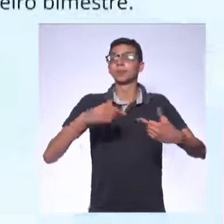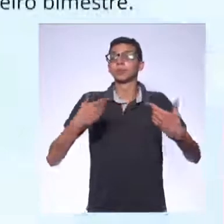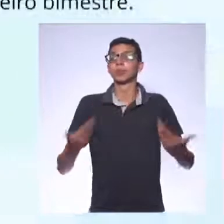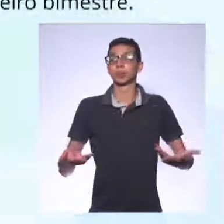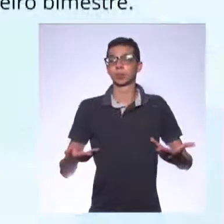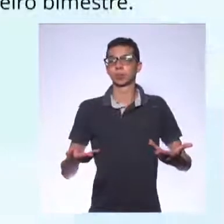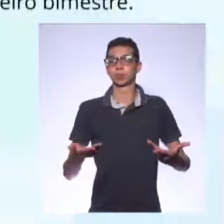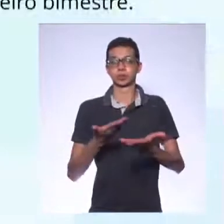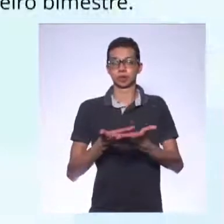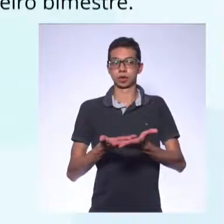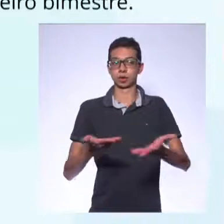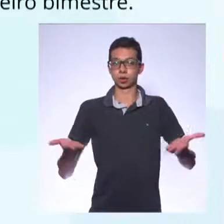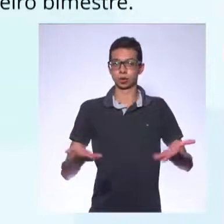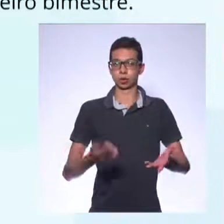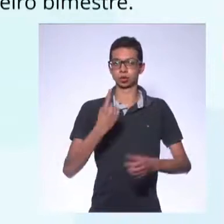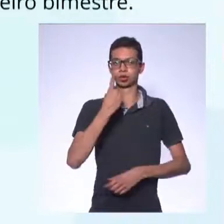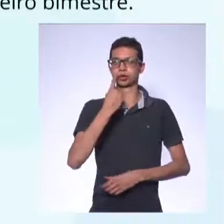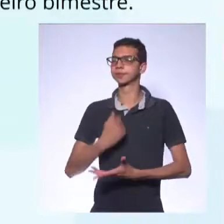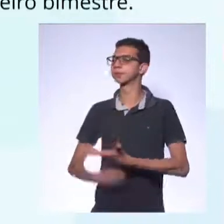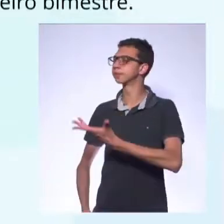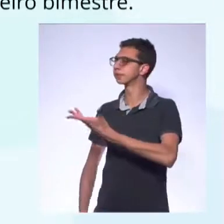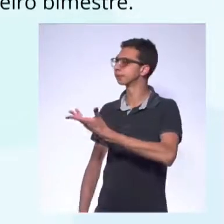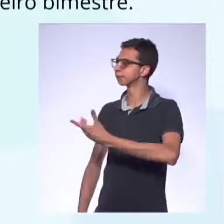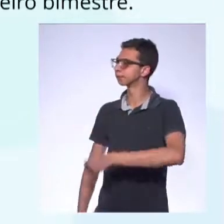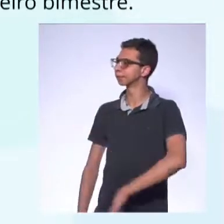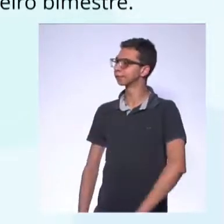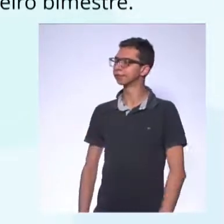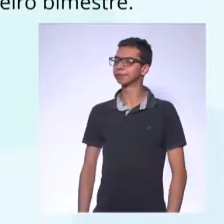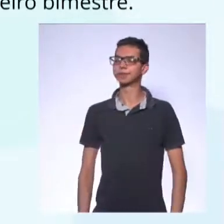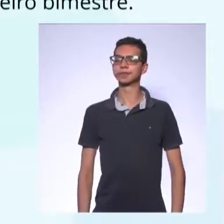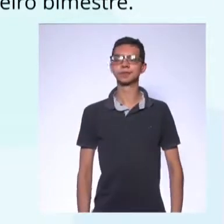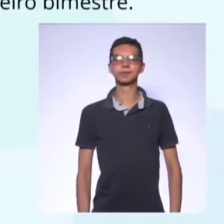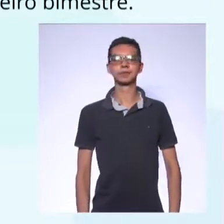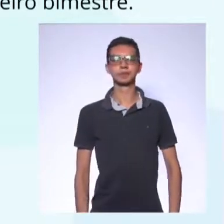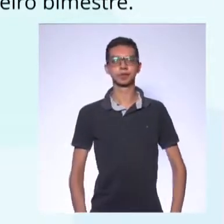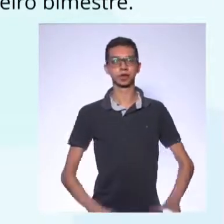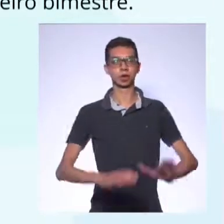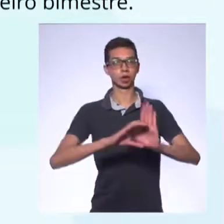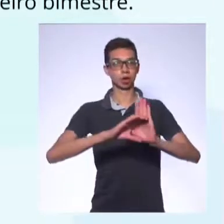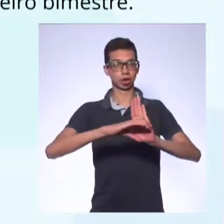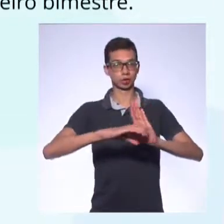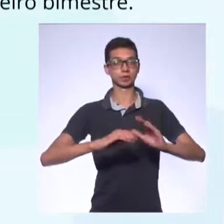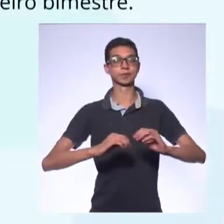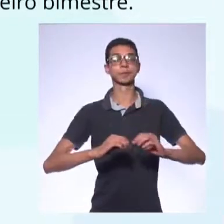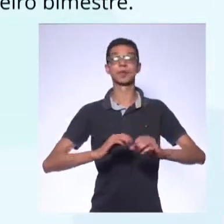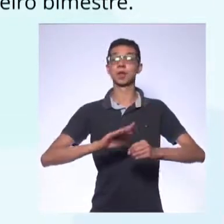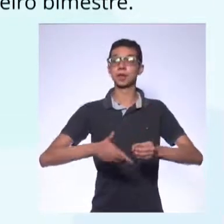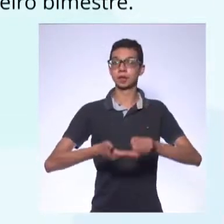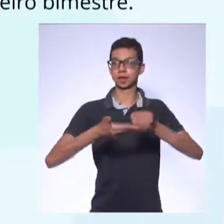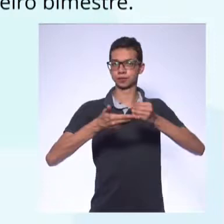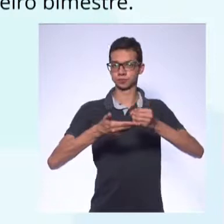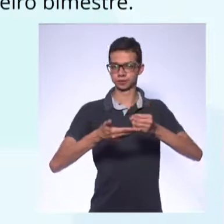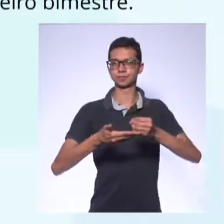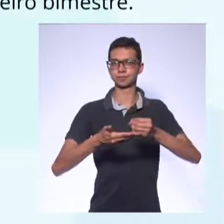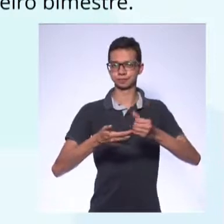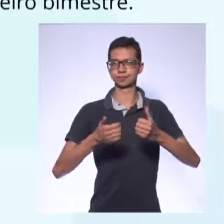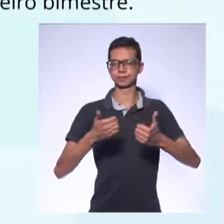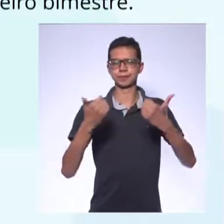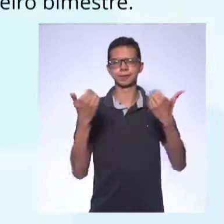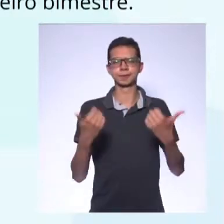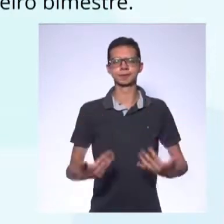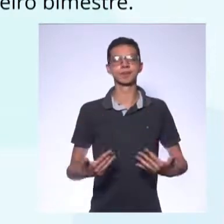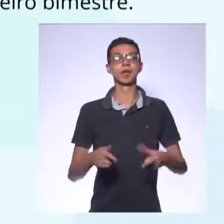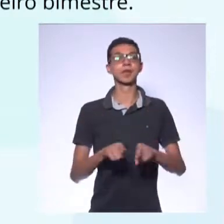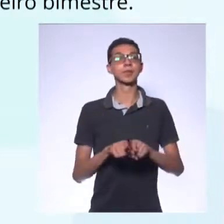específico desta aula aqui? Então, ó, destacar os conceitos de desenvolvimento sustentável e sociedade sustentável.